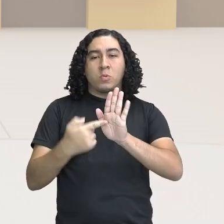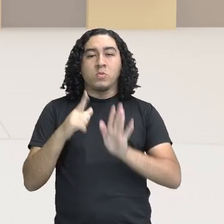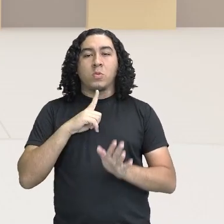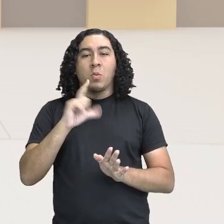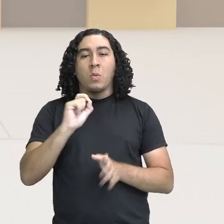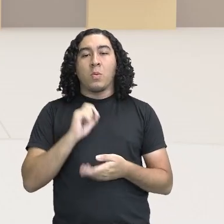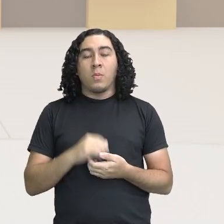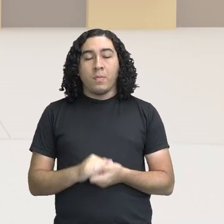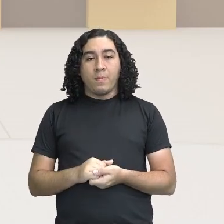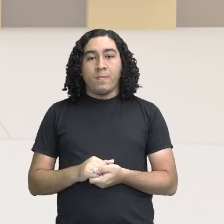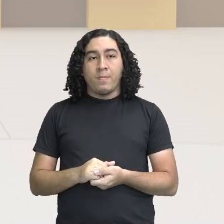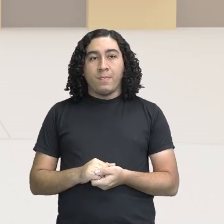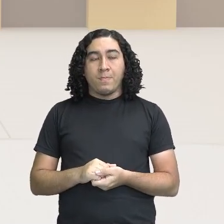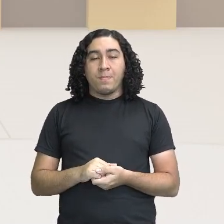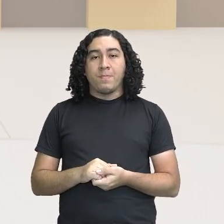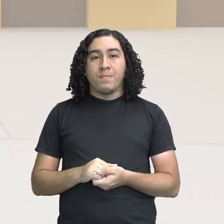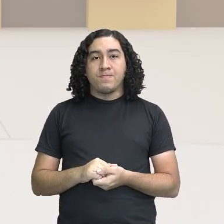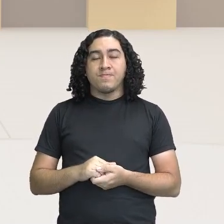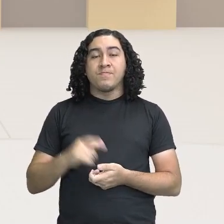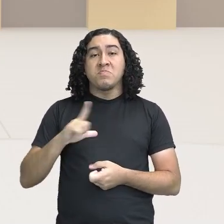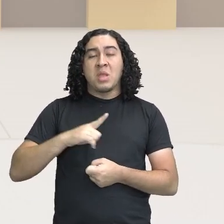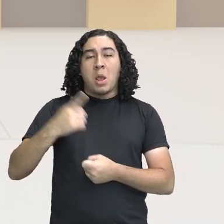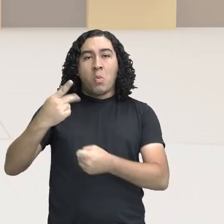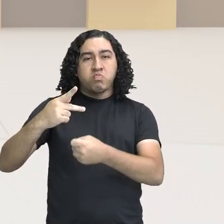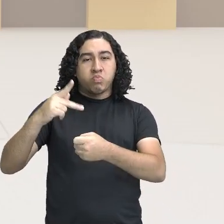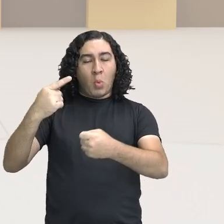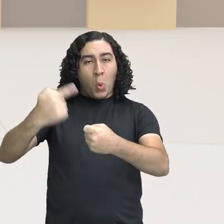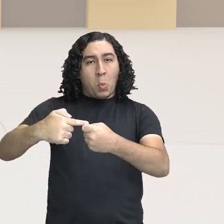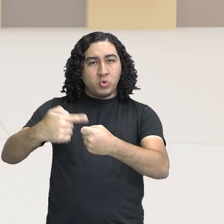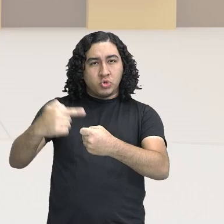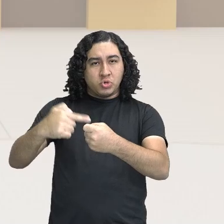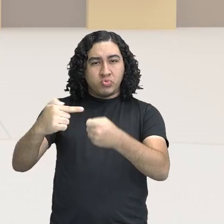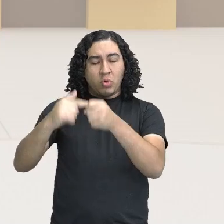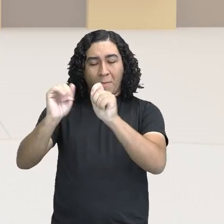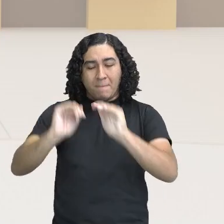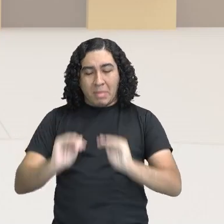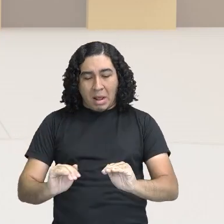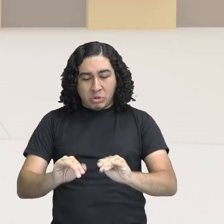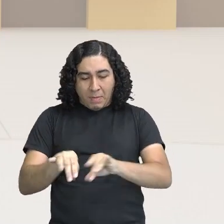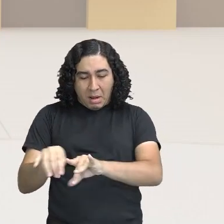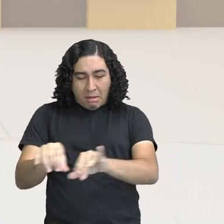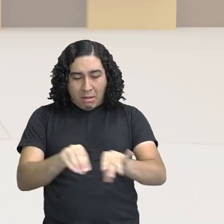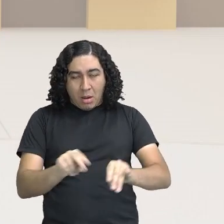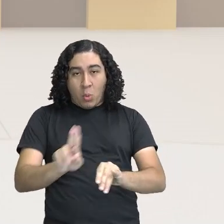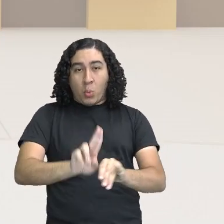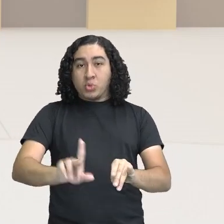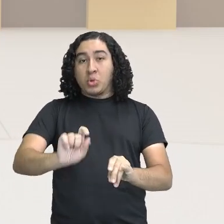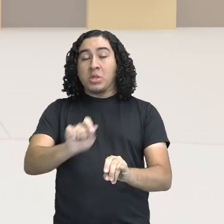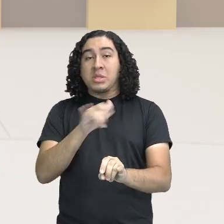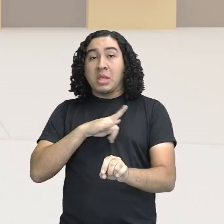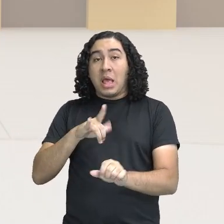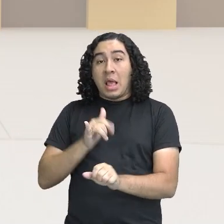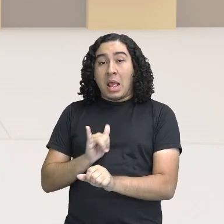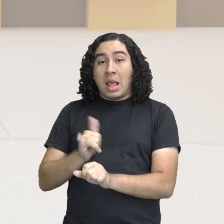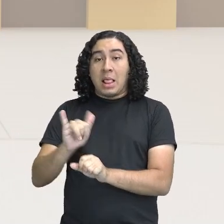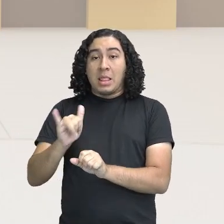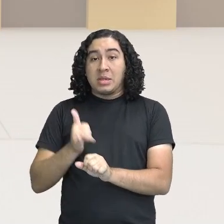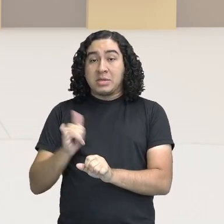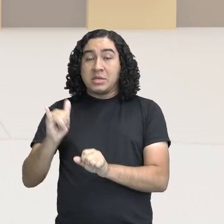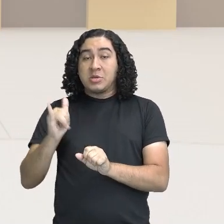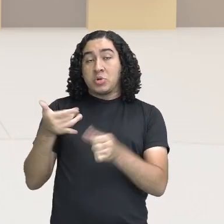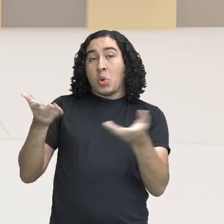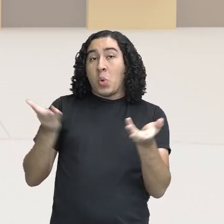fóssil que está bem aqui embaixo, ele agora está sendo utilizado, né, para dar energia para os automóveis, como a